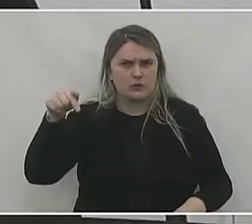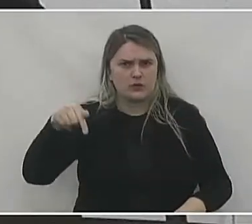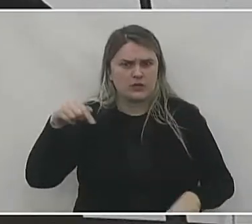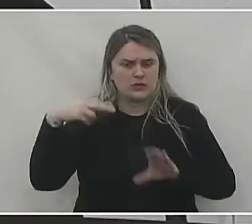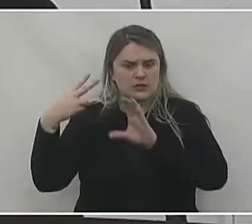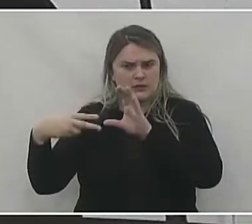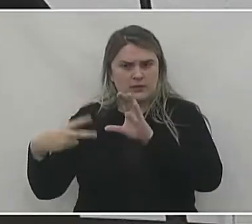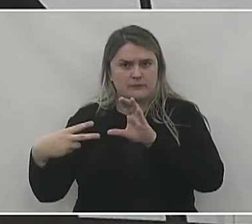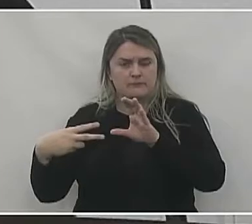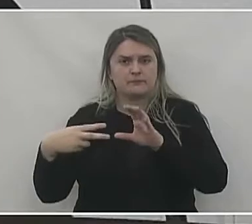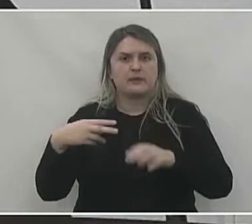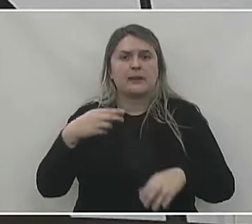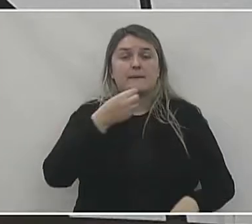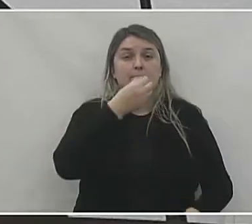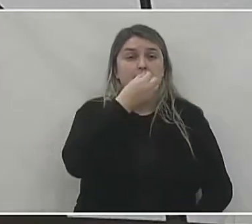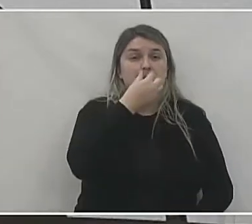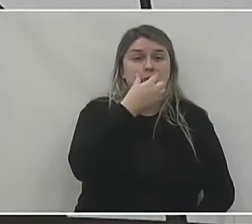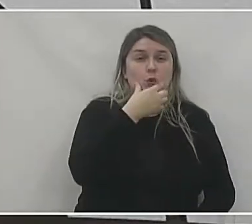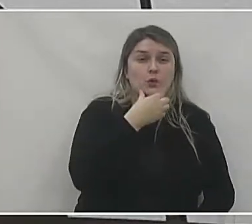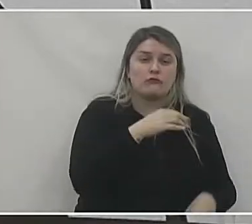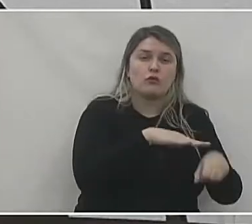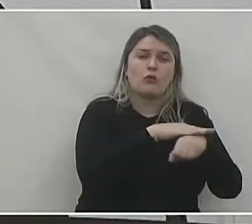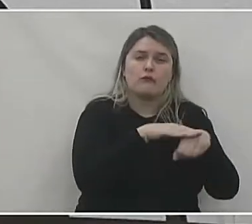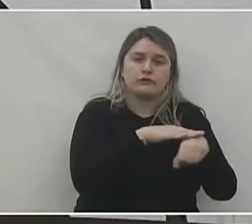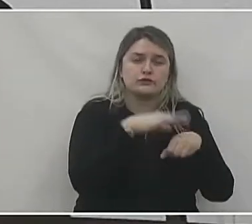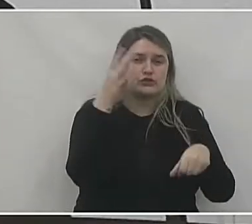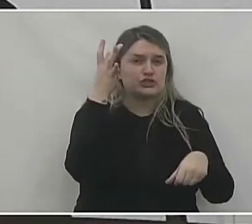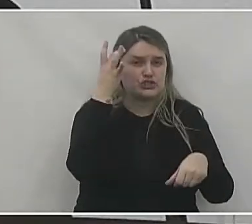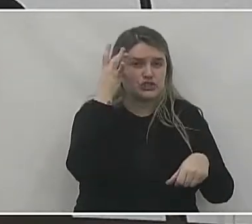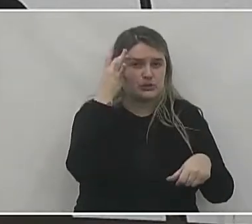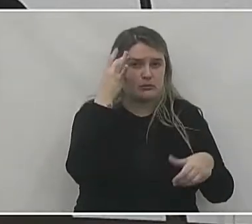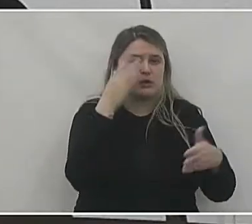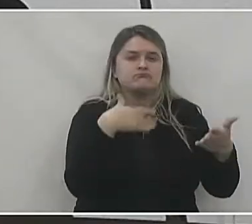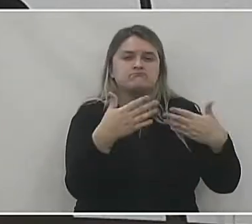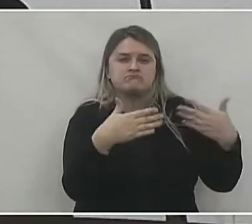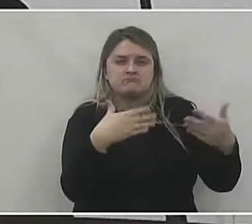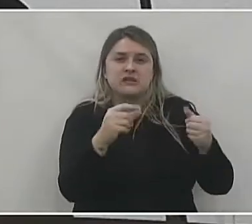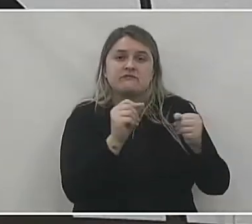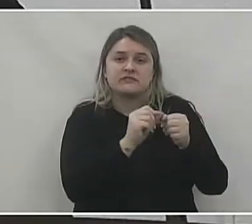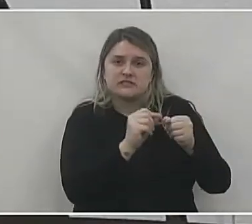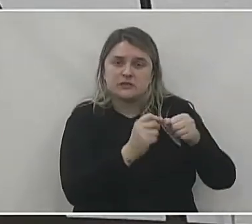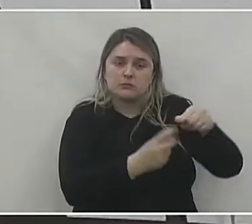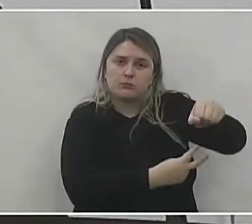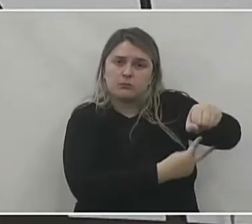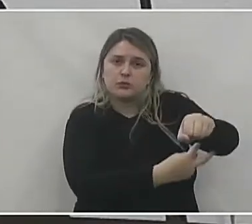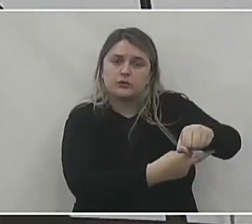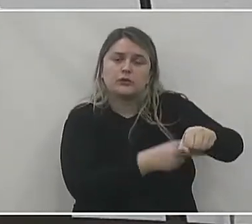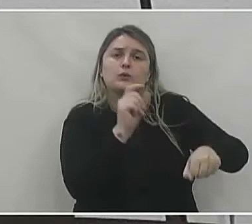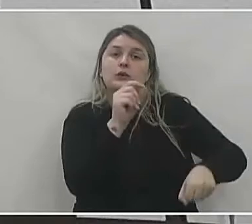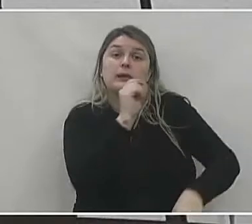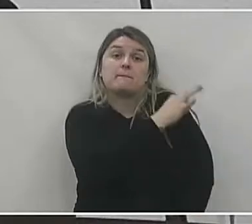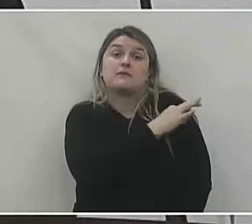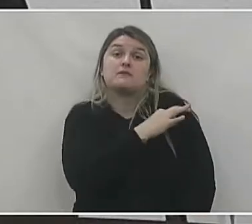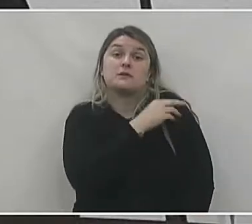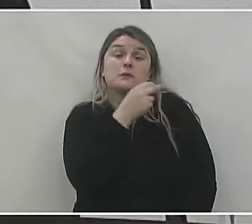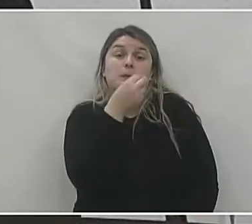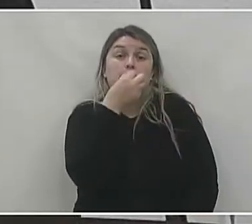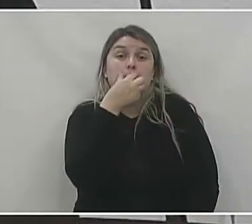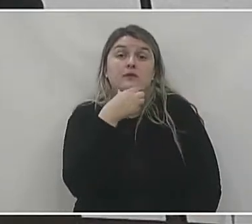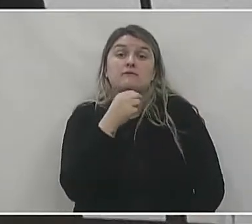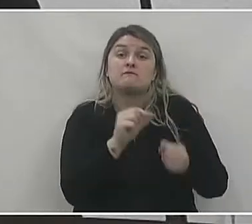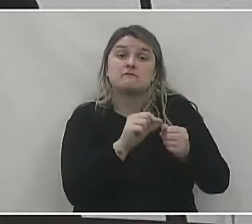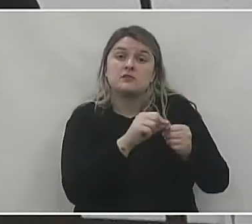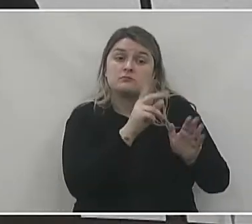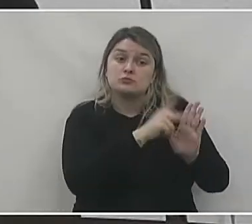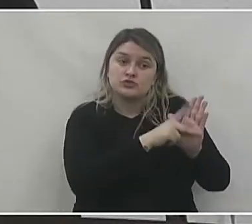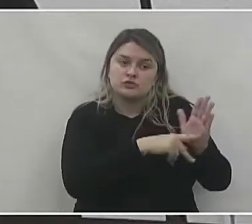Ele conversou com a Dilma, e a Dilma sinalizou para ele que faria a ponte. O que o Pedro Ivo fez? Iniciou o projeto,